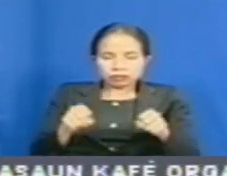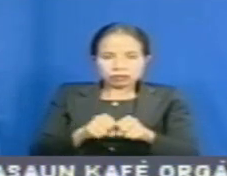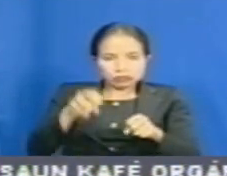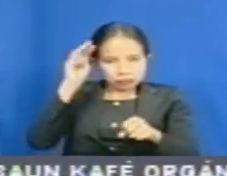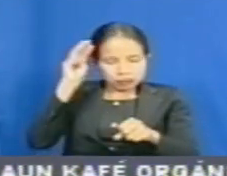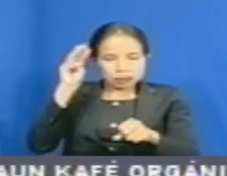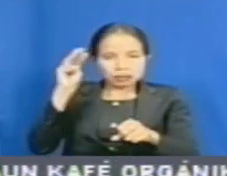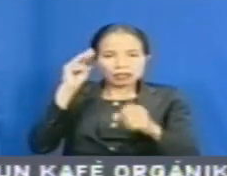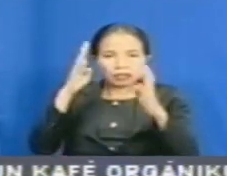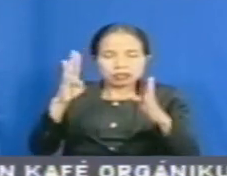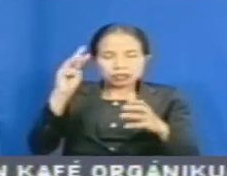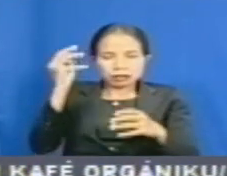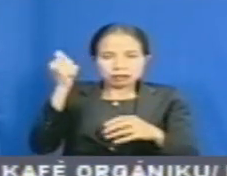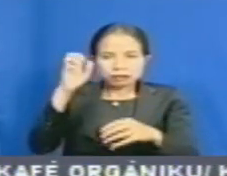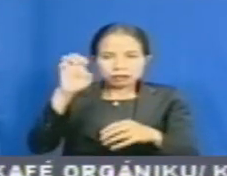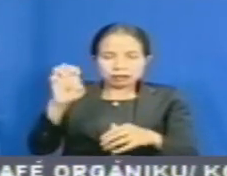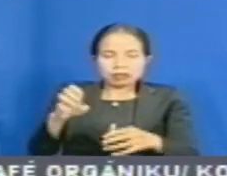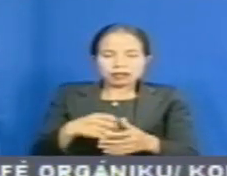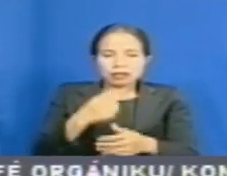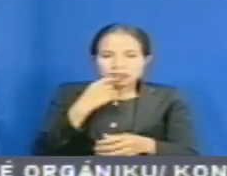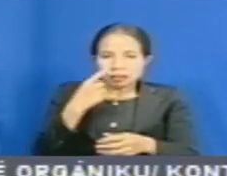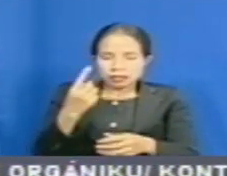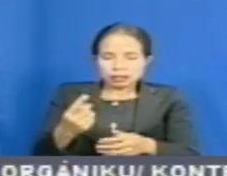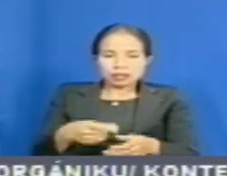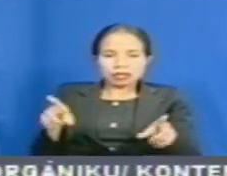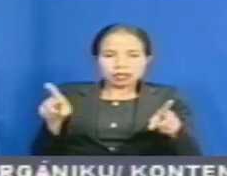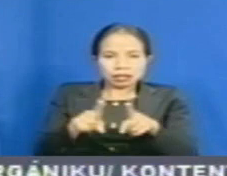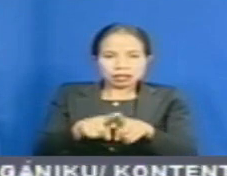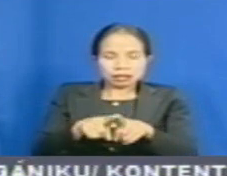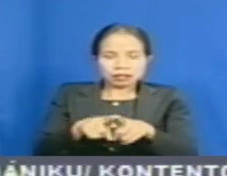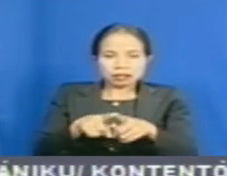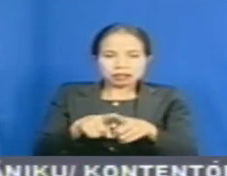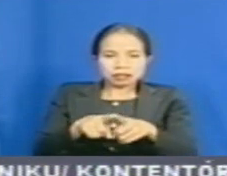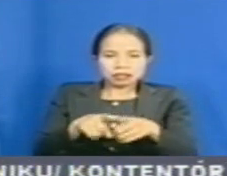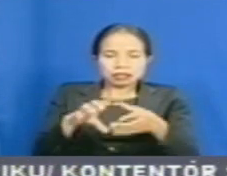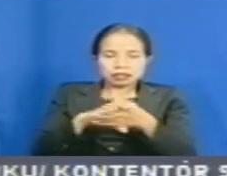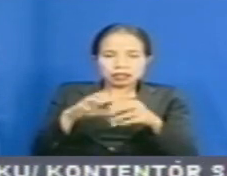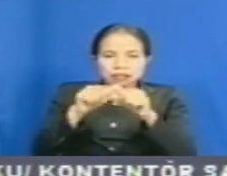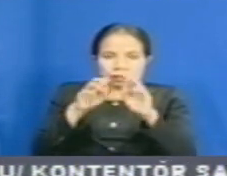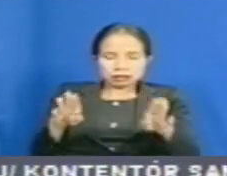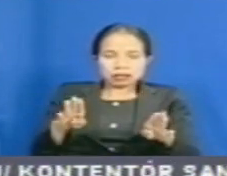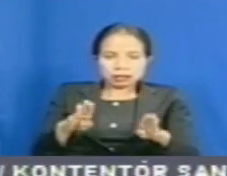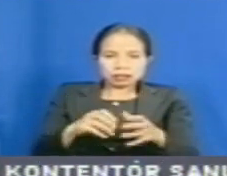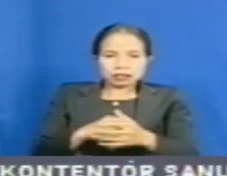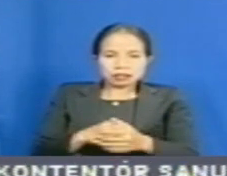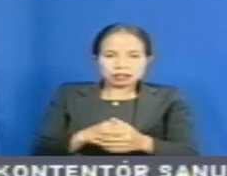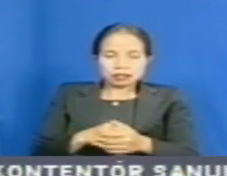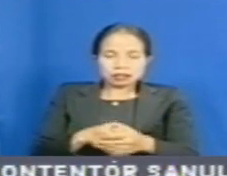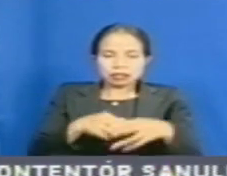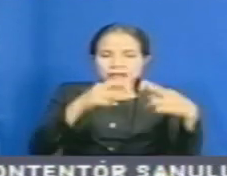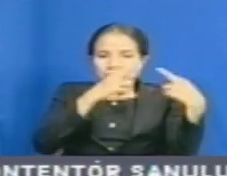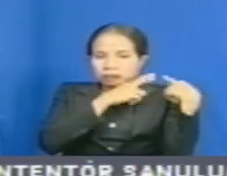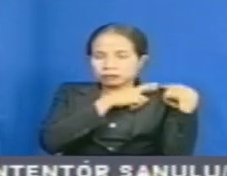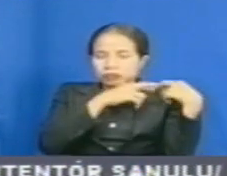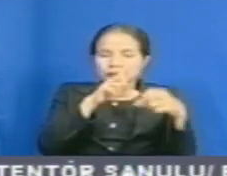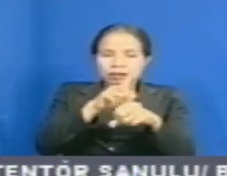Administração Estatal, Miguel Pereira de Carvalho, informa, relaciona a descentralização administrativa no poder local, governo